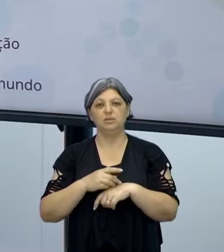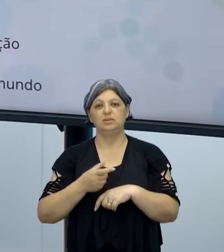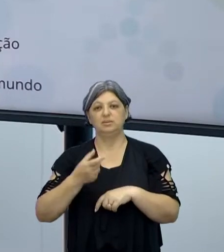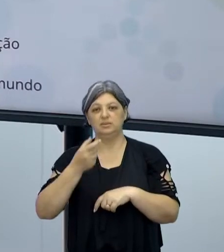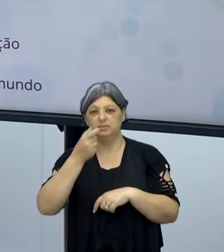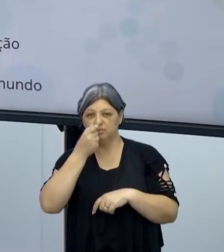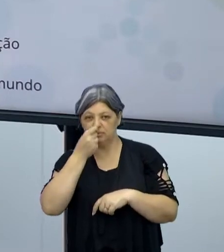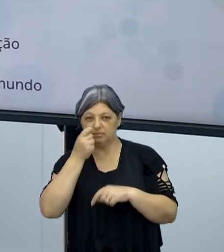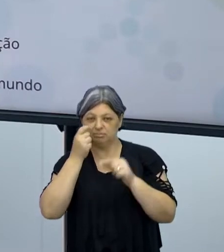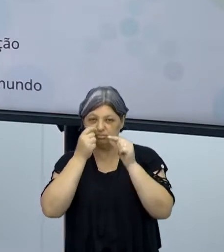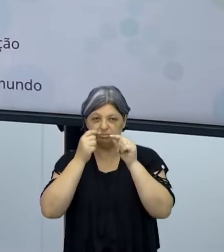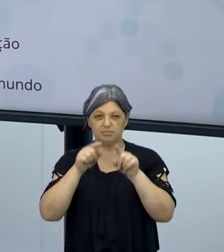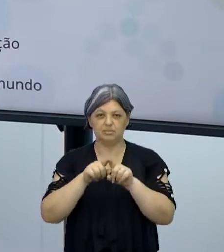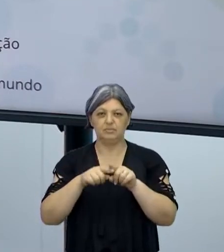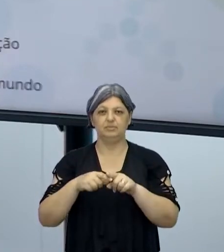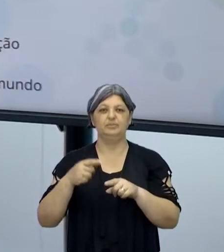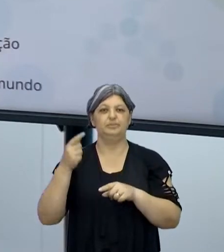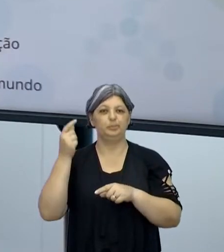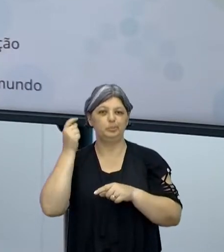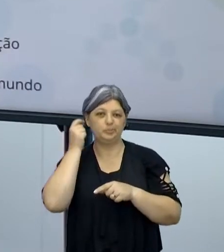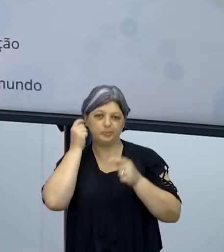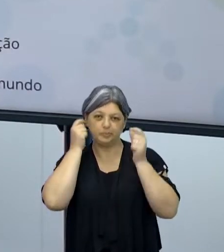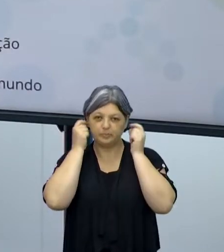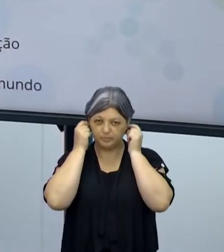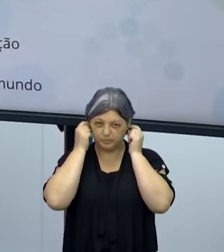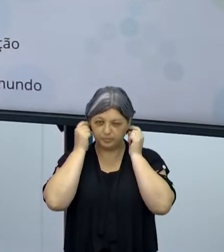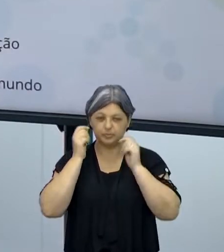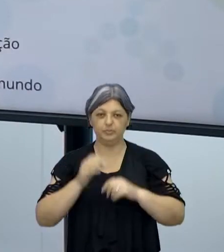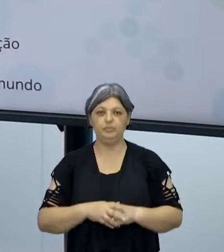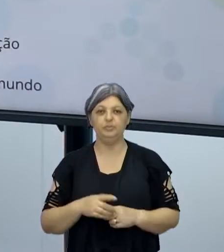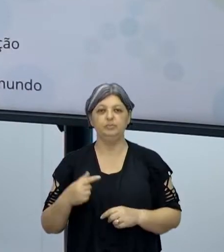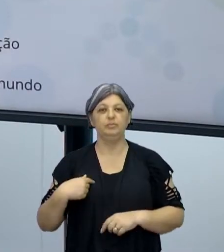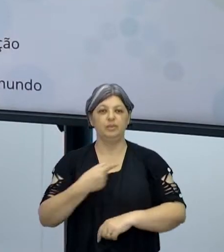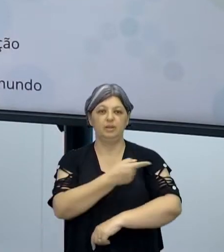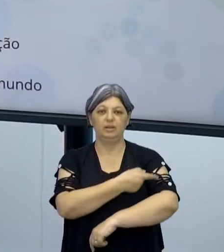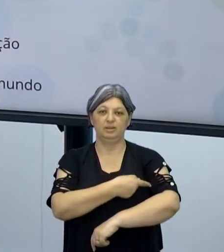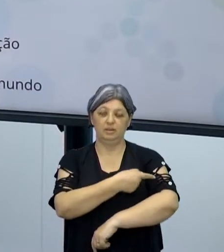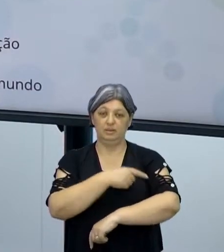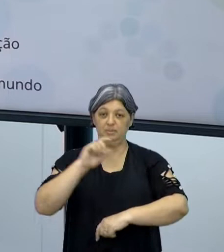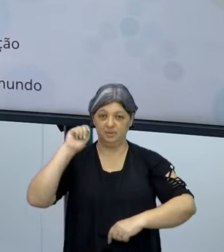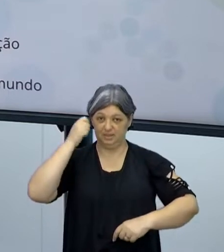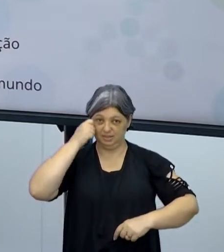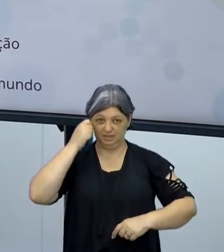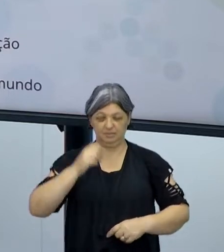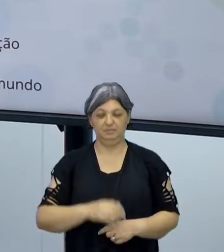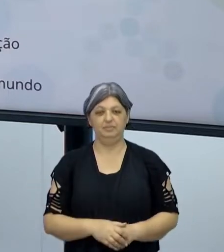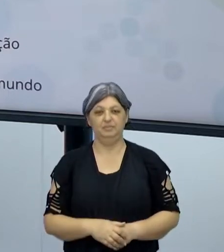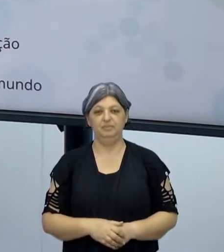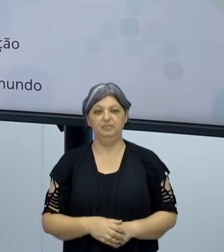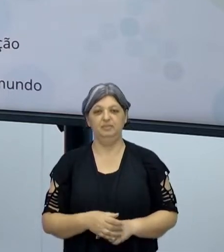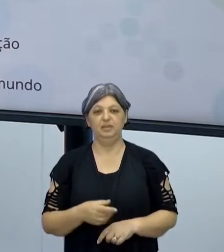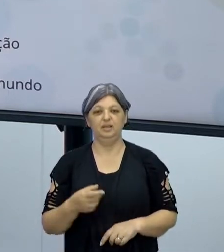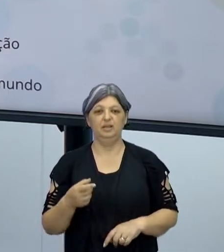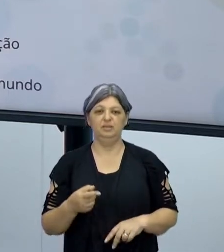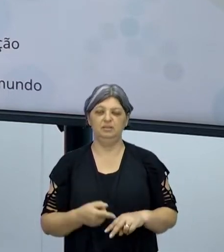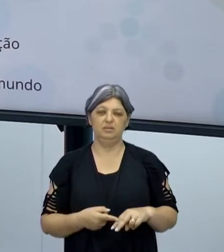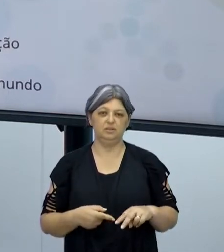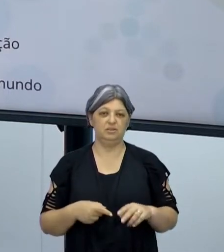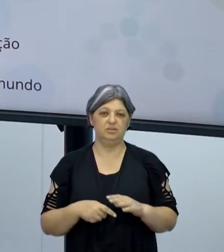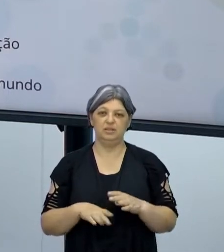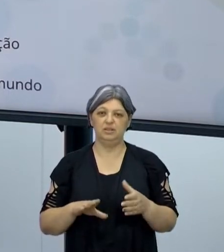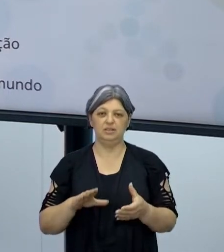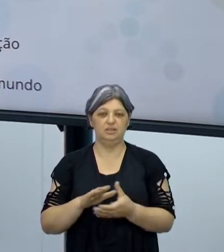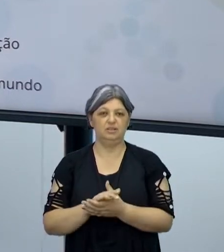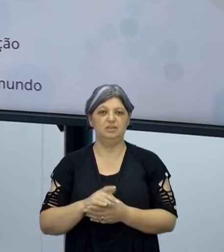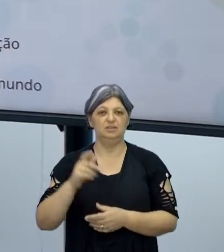nariz, tenho piercings e brincos nas 2 orelhas. Eu tô de camiseta preta, tô de calça jeans e sapato